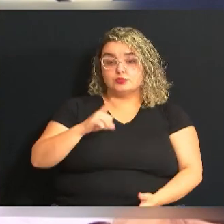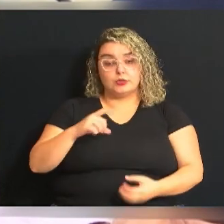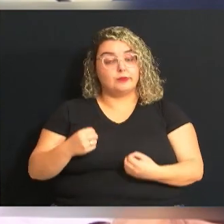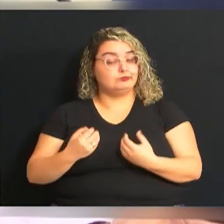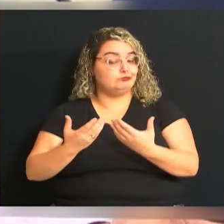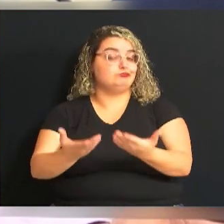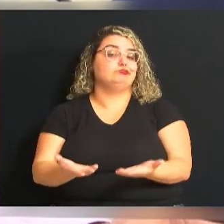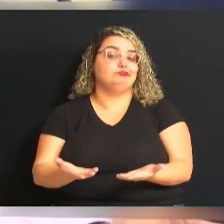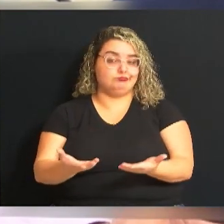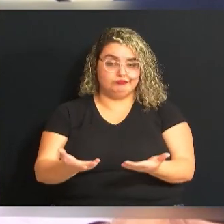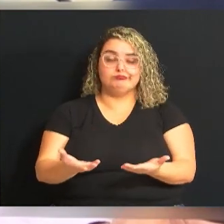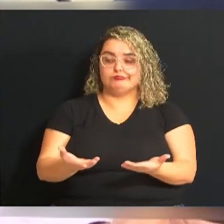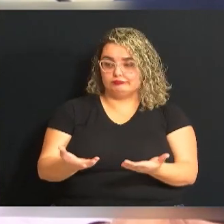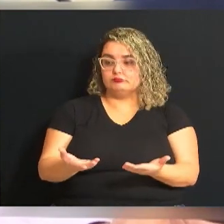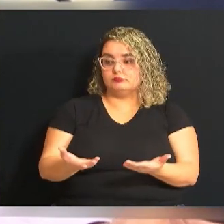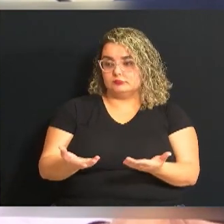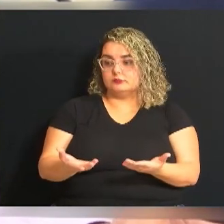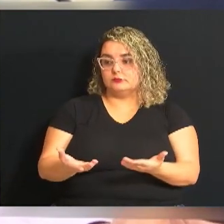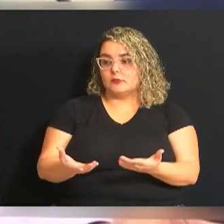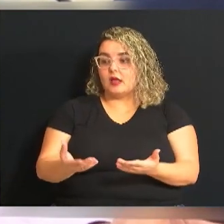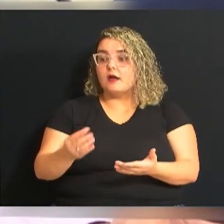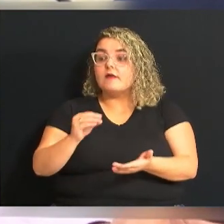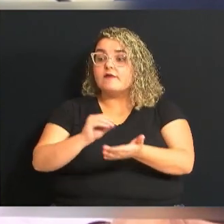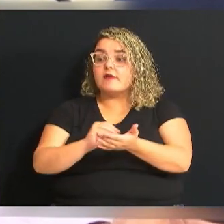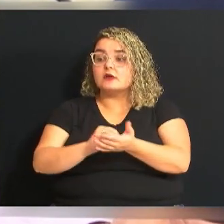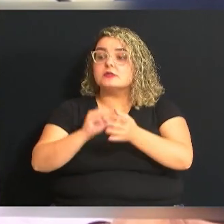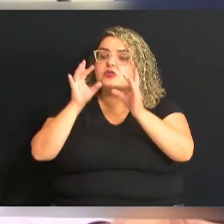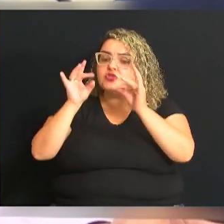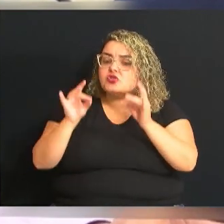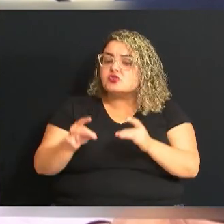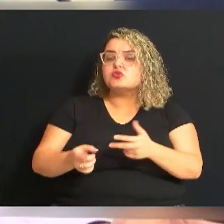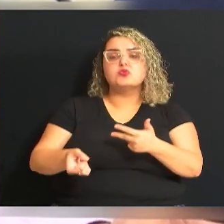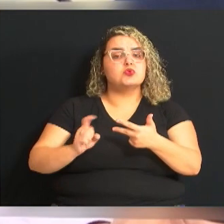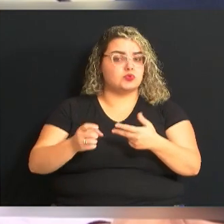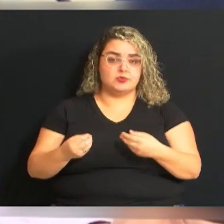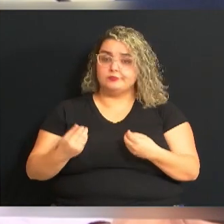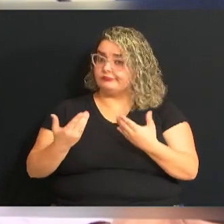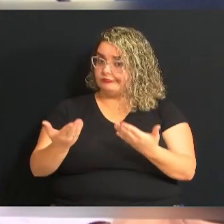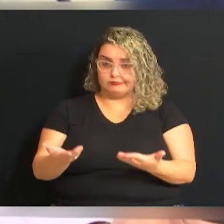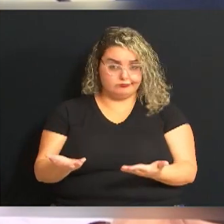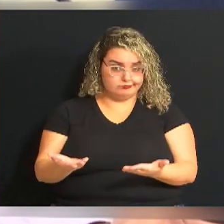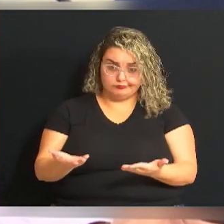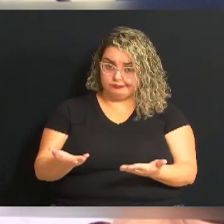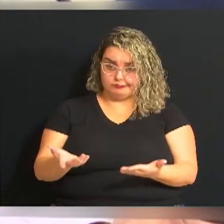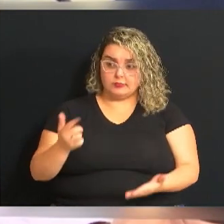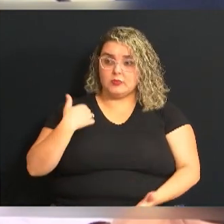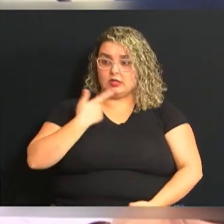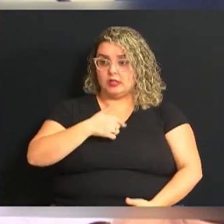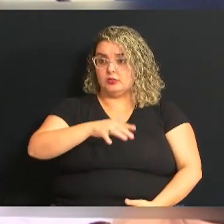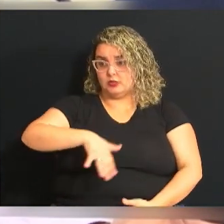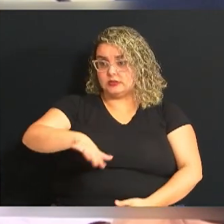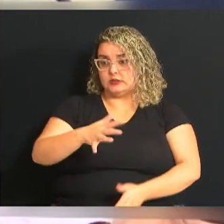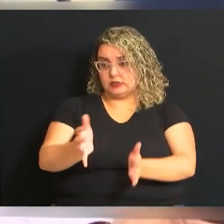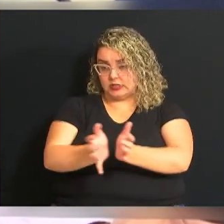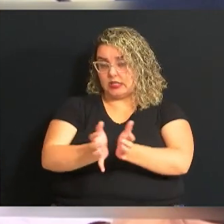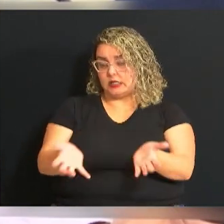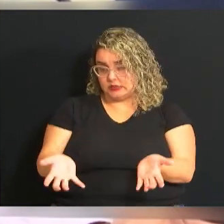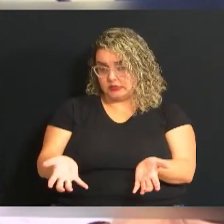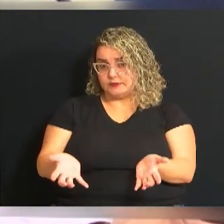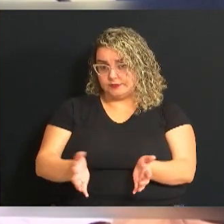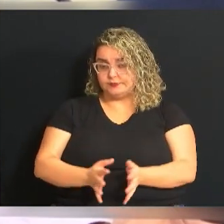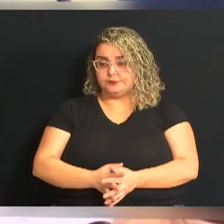a região e eu conheci um frigorífico dentro da APA Campinas, não da área rural, né?